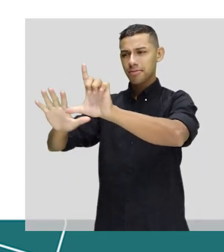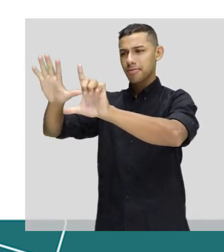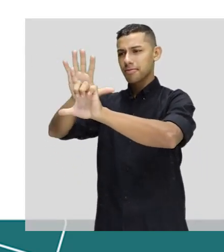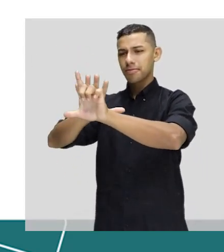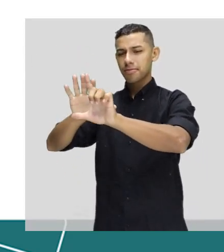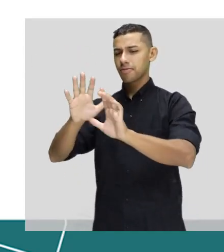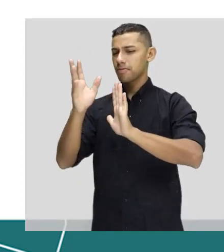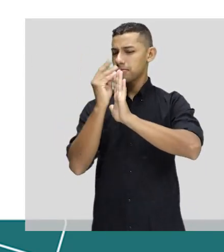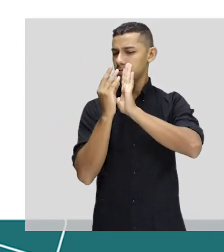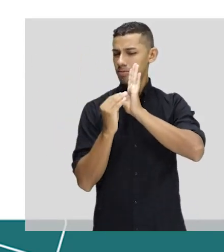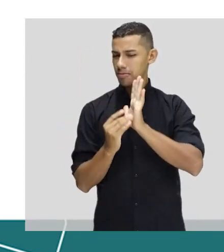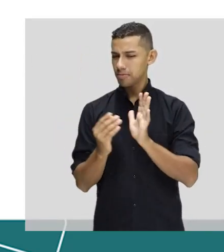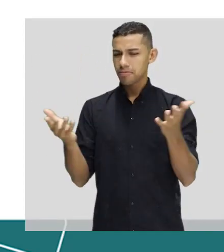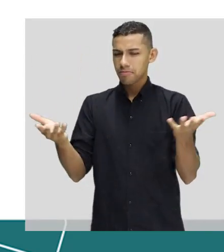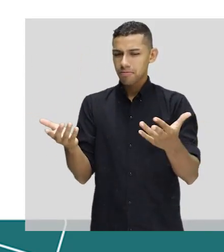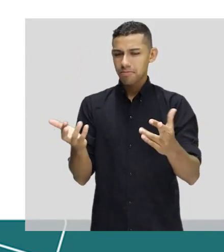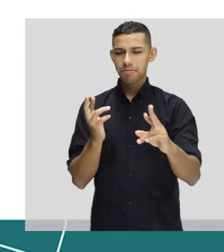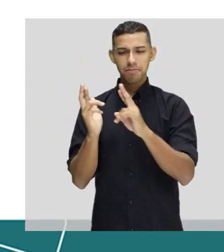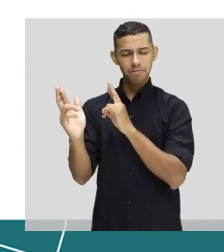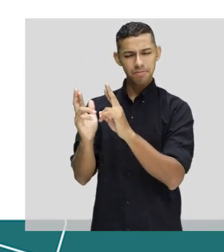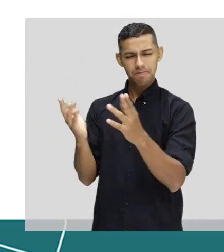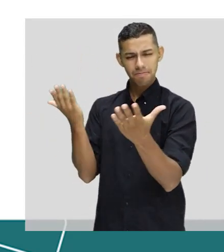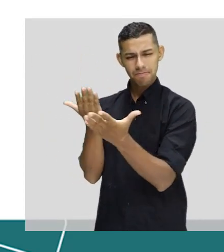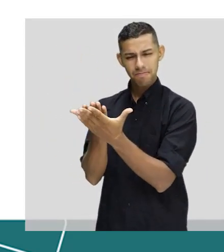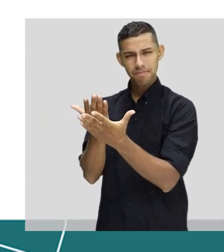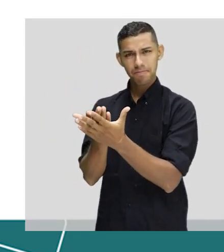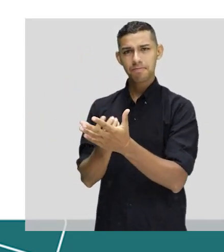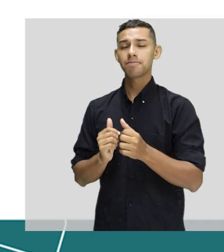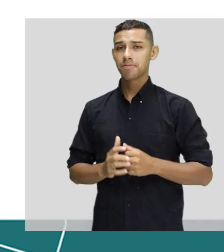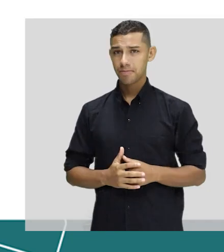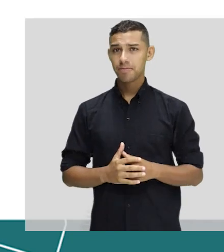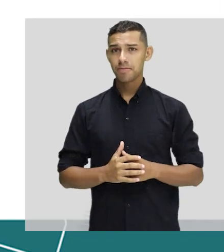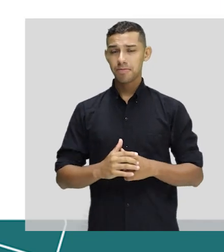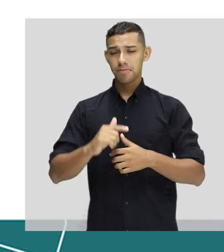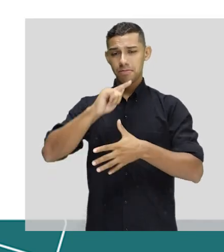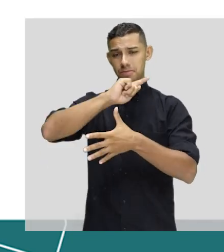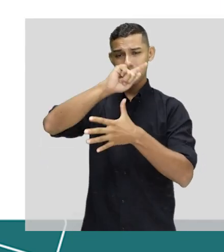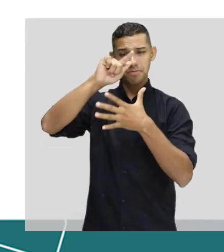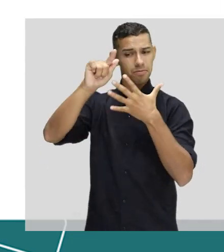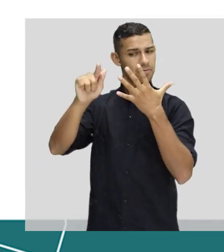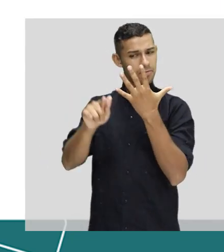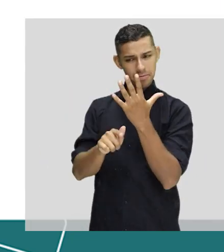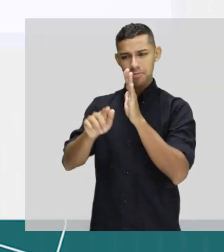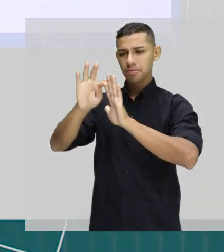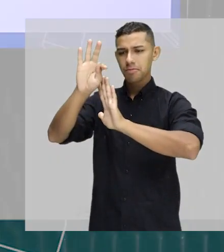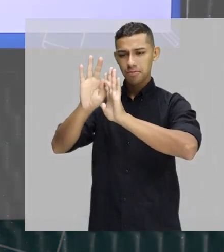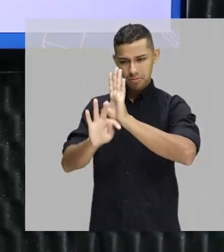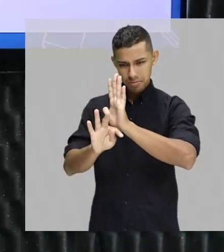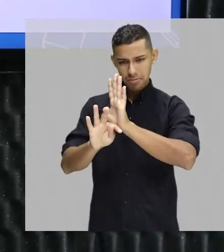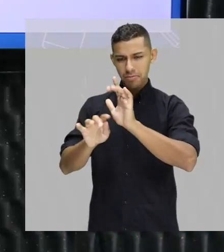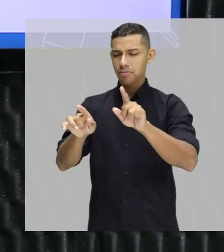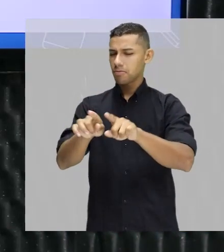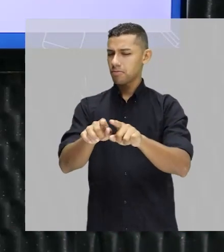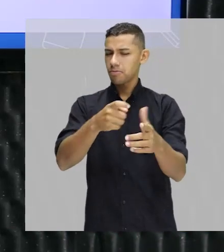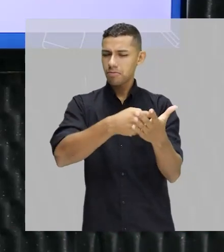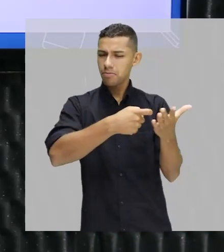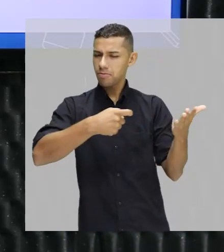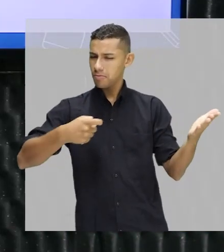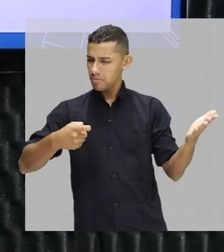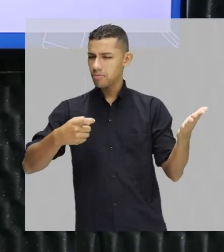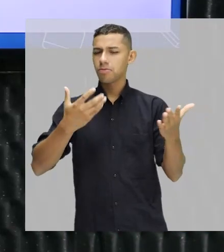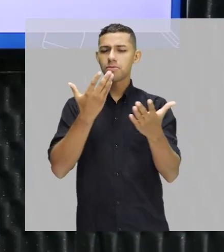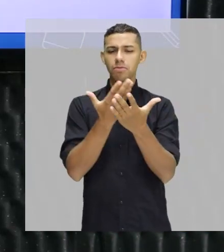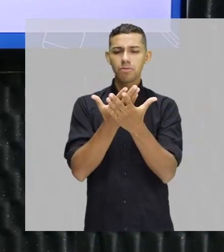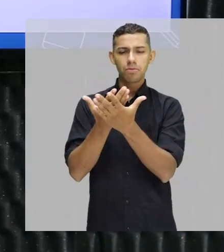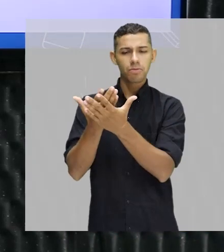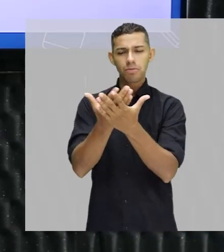de tipos textuais e gêneros textuais. Nós já tivemos algumas aulas sobre esse tema. Se você perdeu, dá uma passadinha